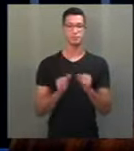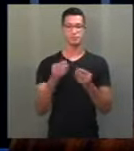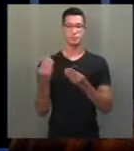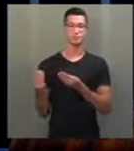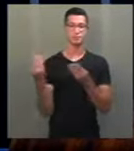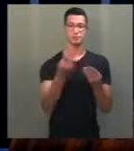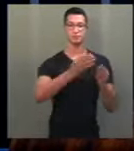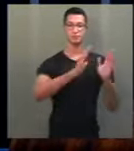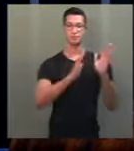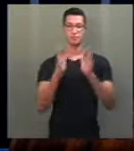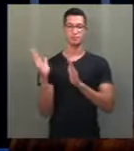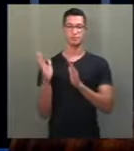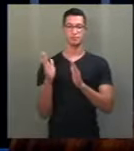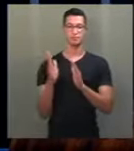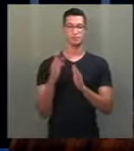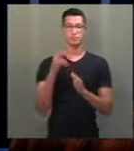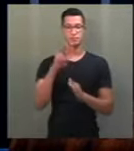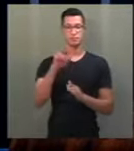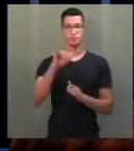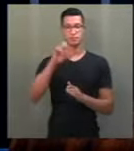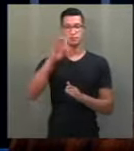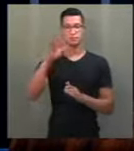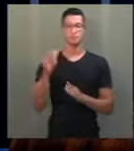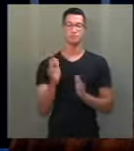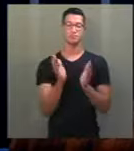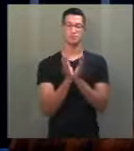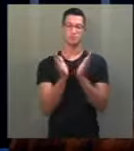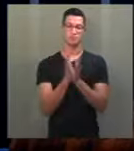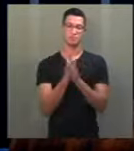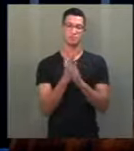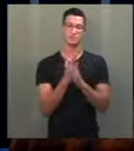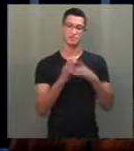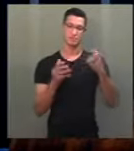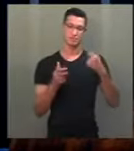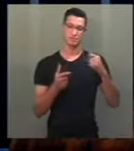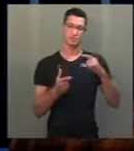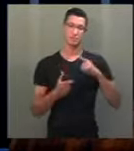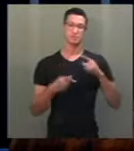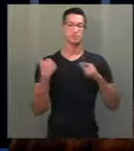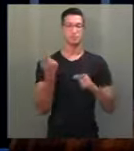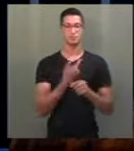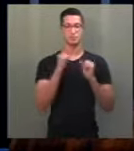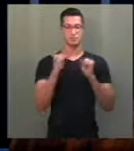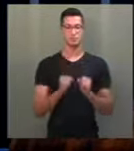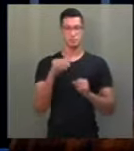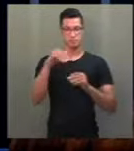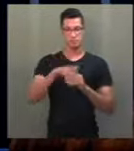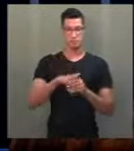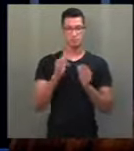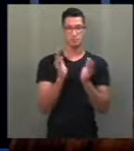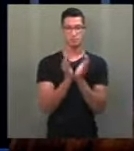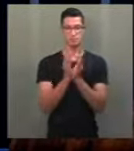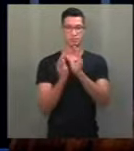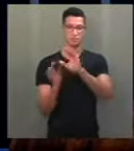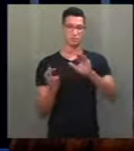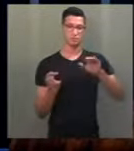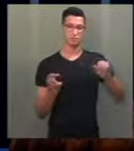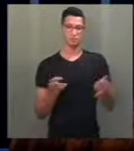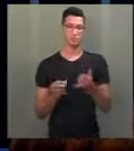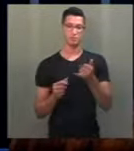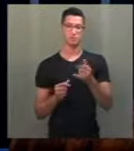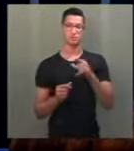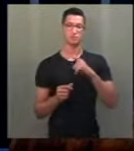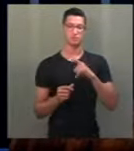concedido o prazo de vistas coletivas necessário e a gente possa deliberar na Comissão de Constituição e Justiça e